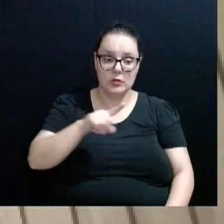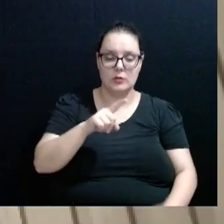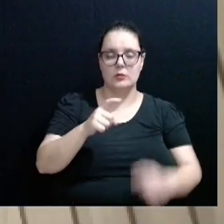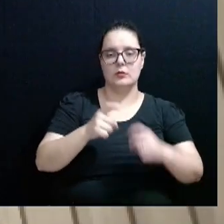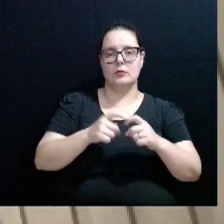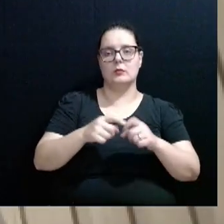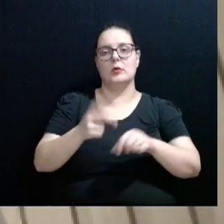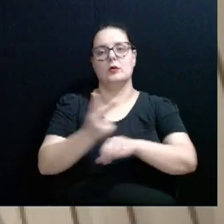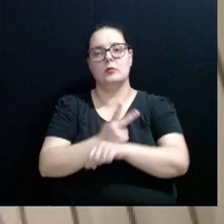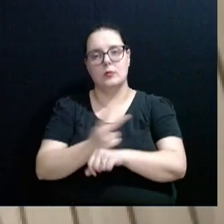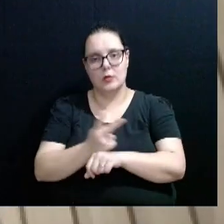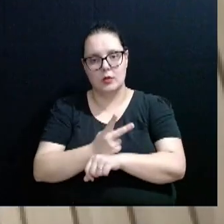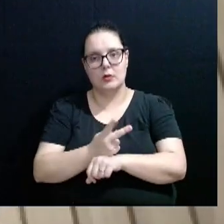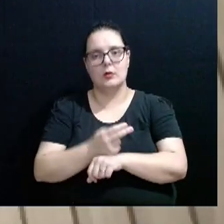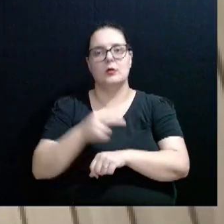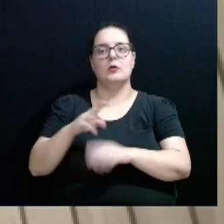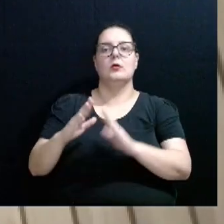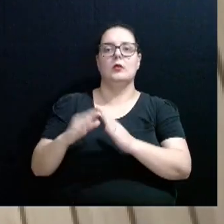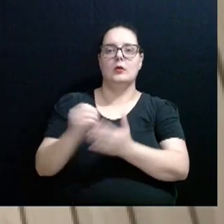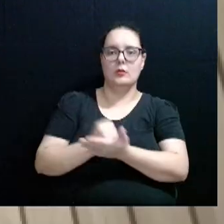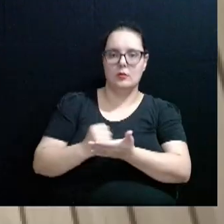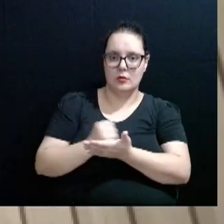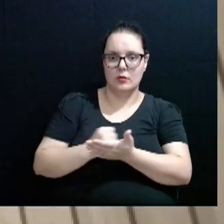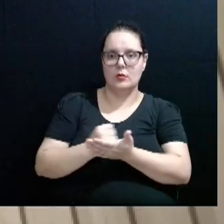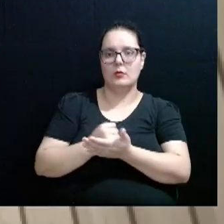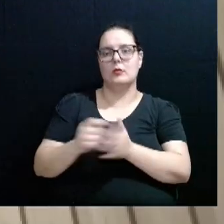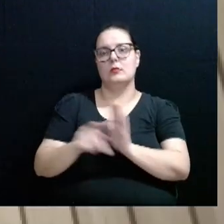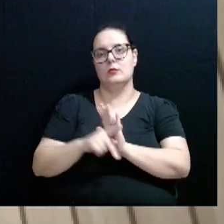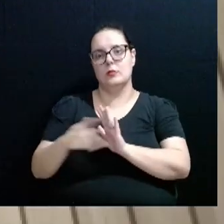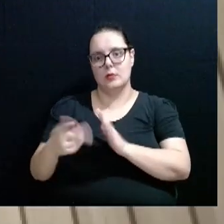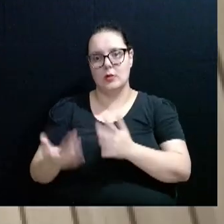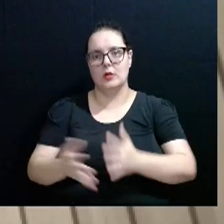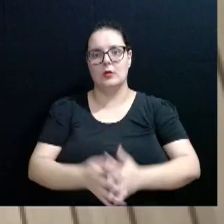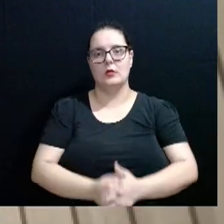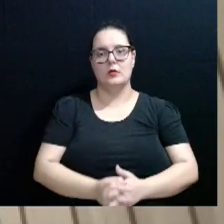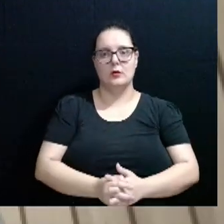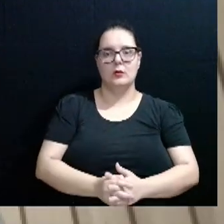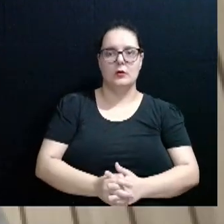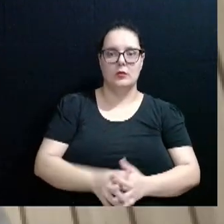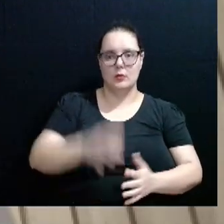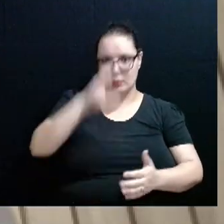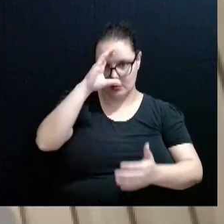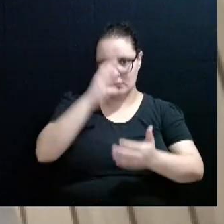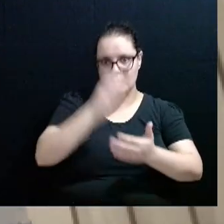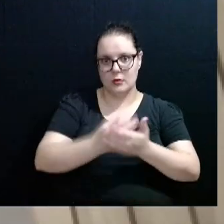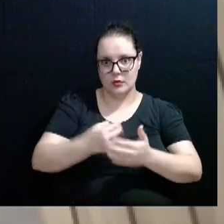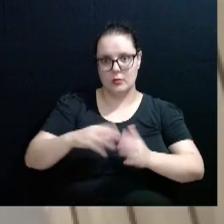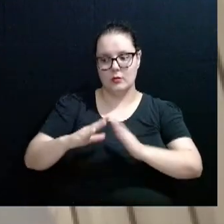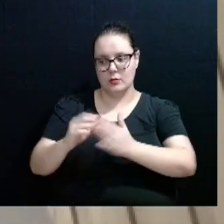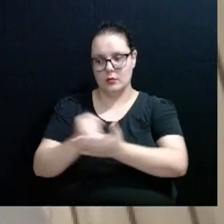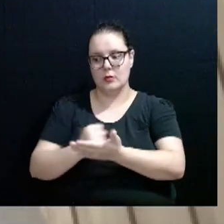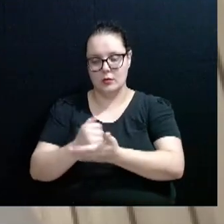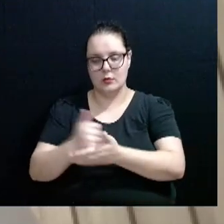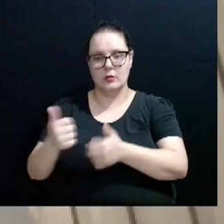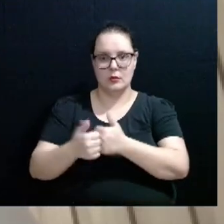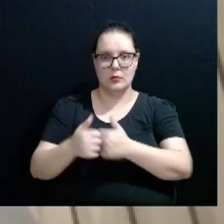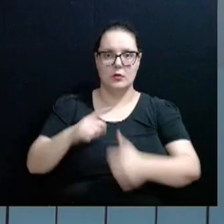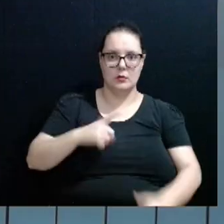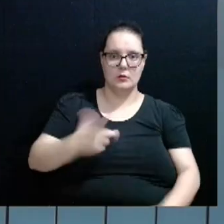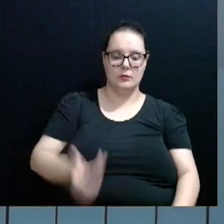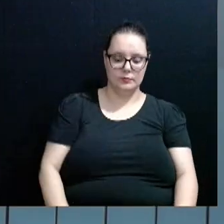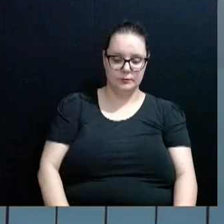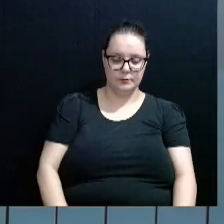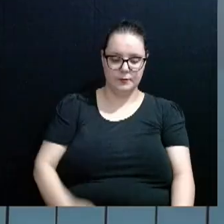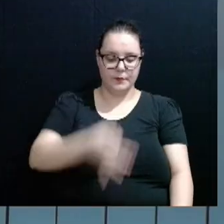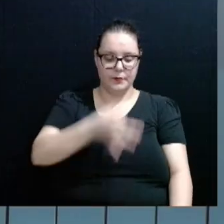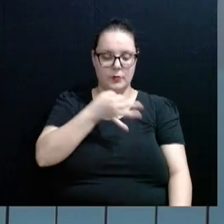médico ou farmacêutico, né? Da sua confiança ou da farmácia mais próxima que você tem. Perfeito. Em qualquer uma